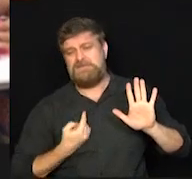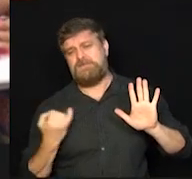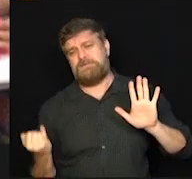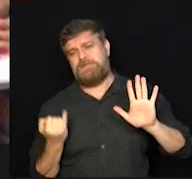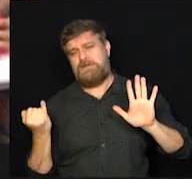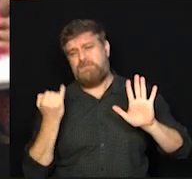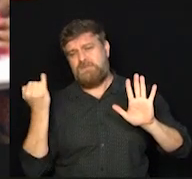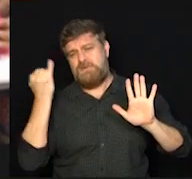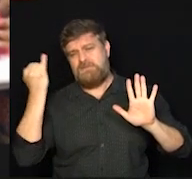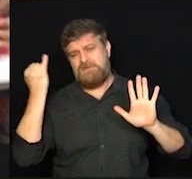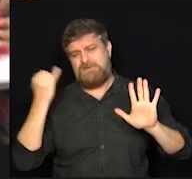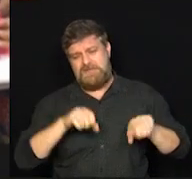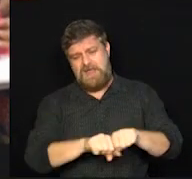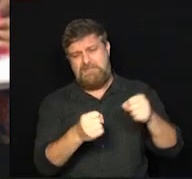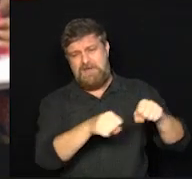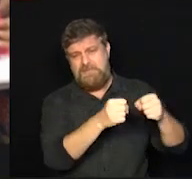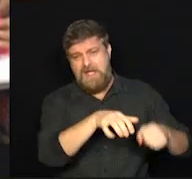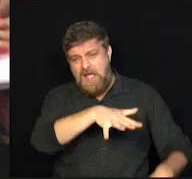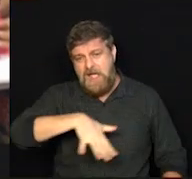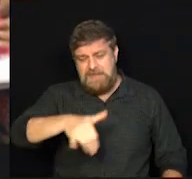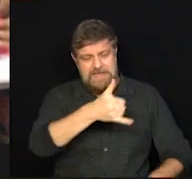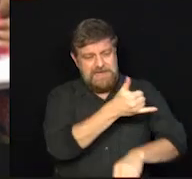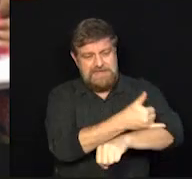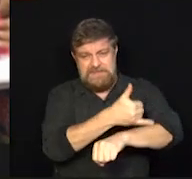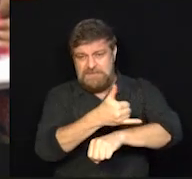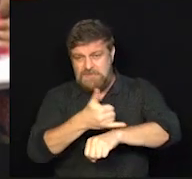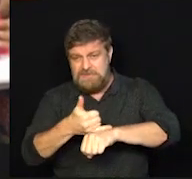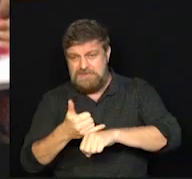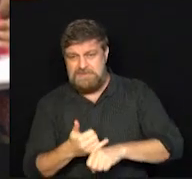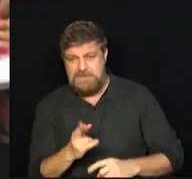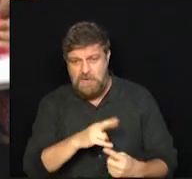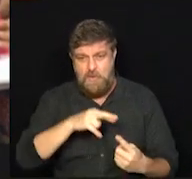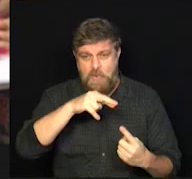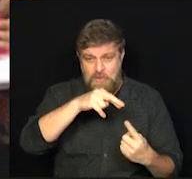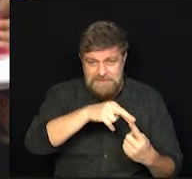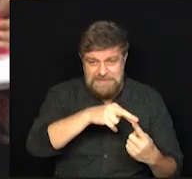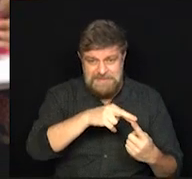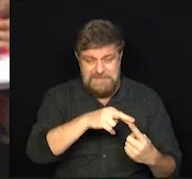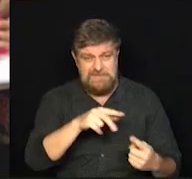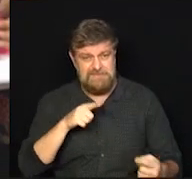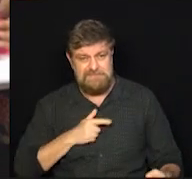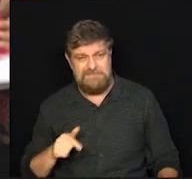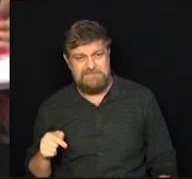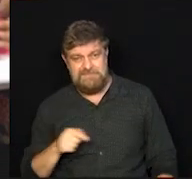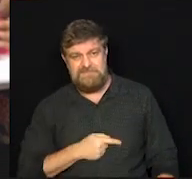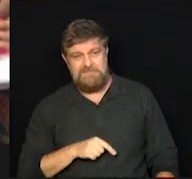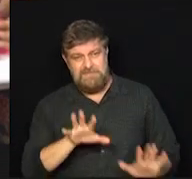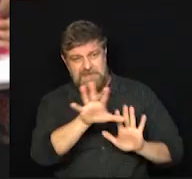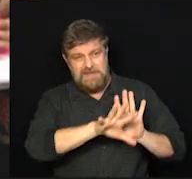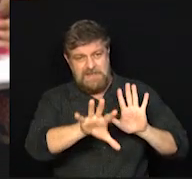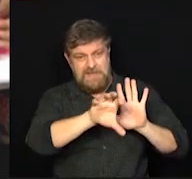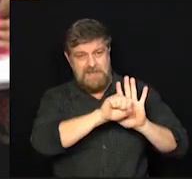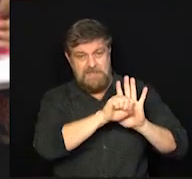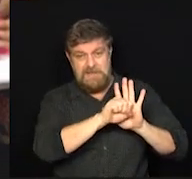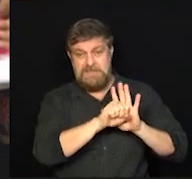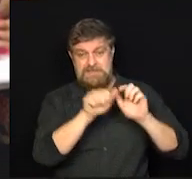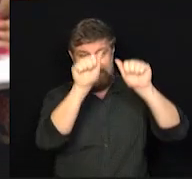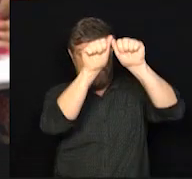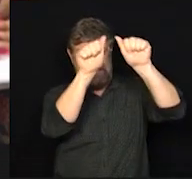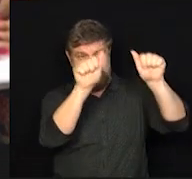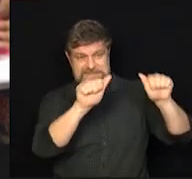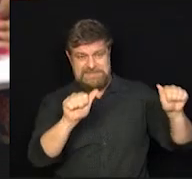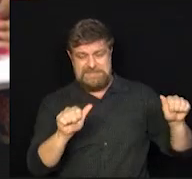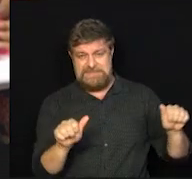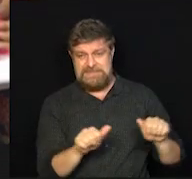significativa da nossa área de exposição centro de referência Drongo imagens inclusive de Santos católicos porque